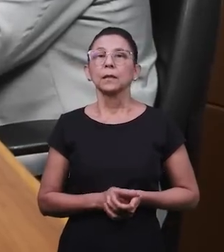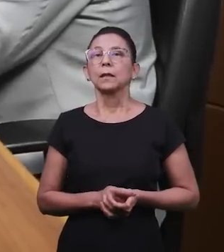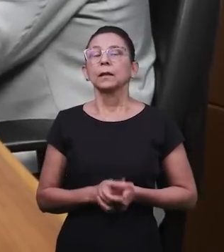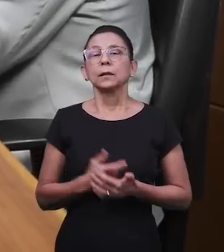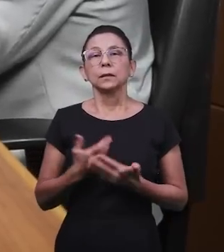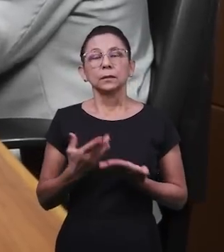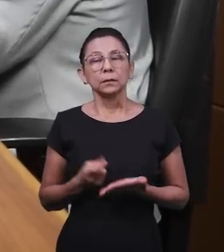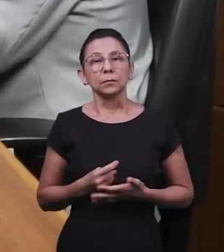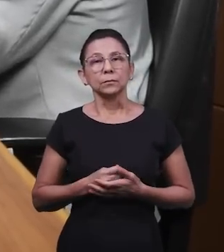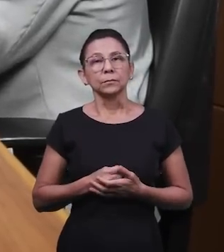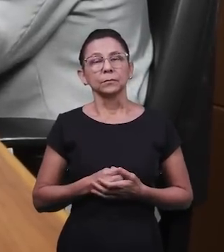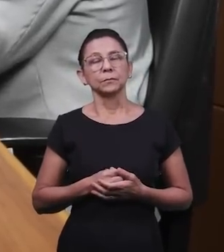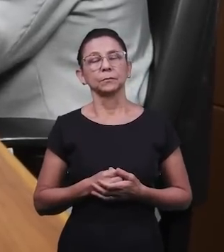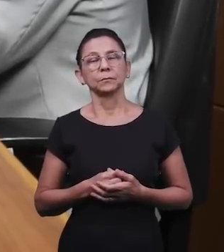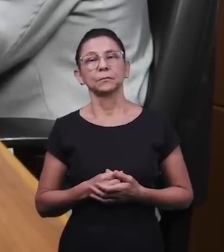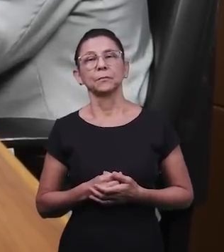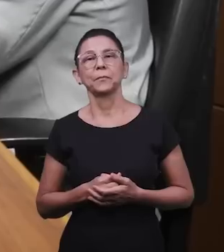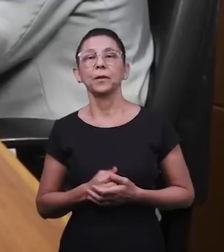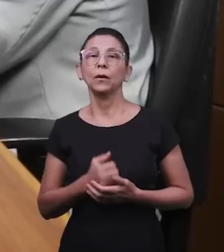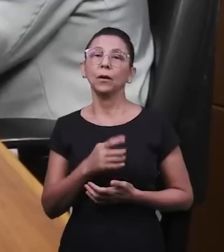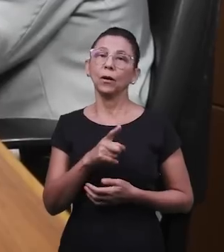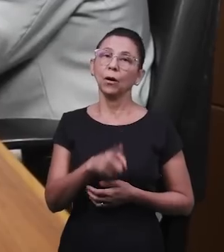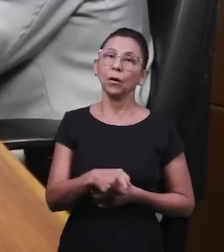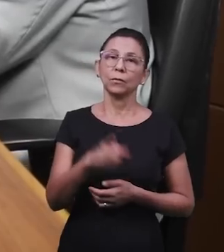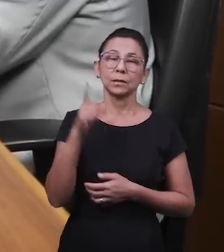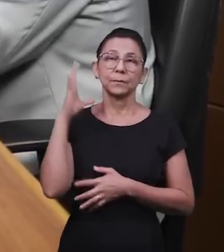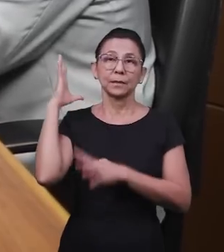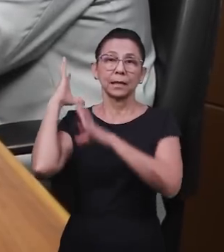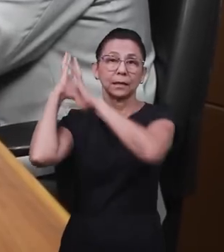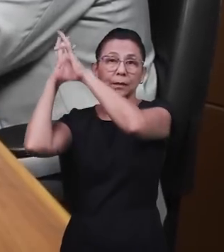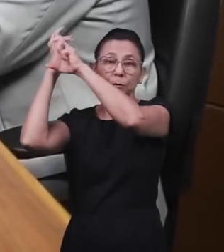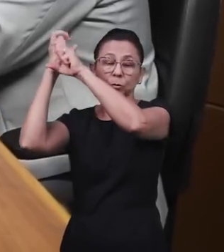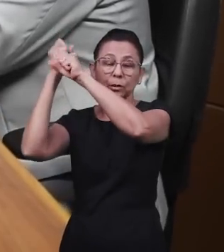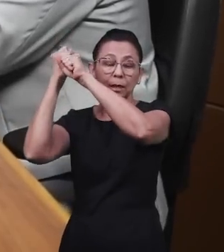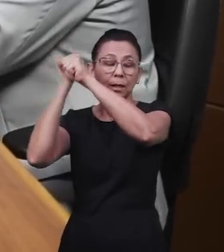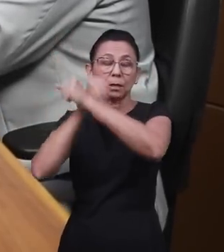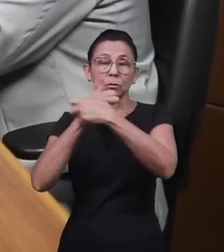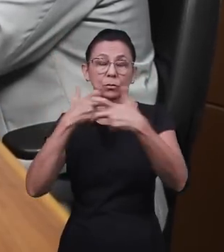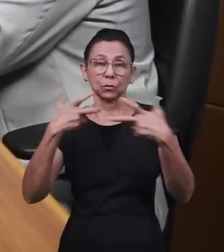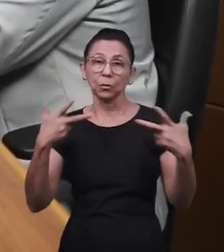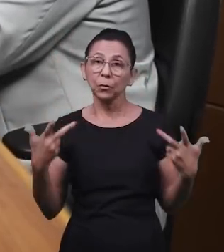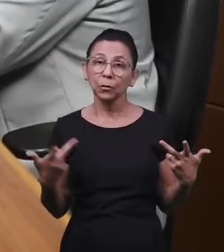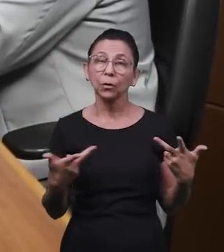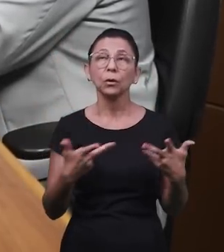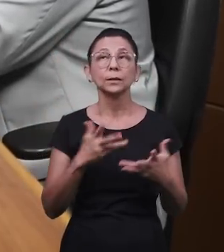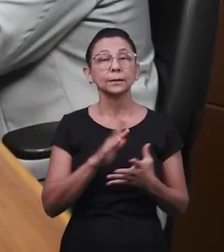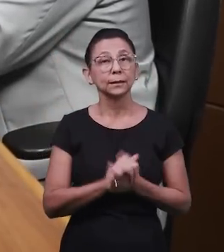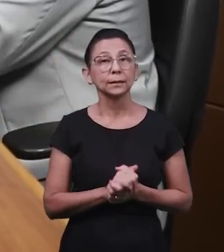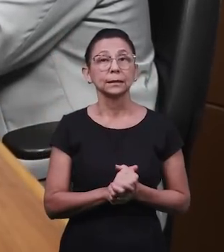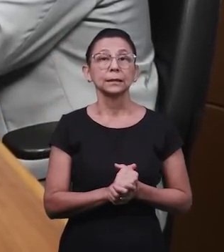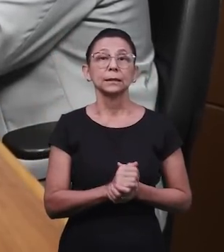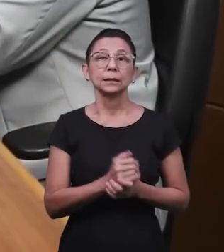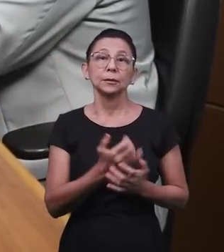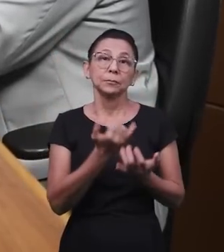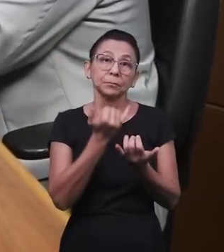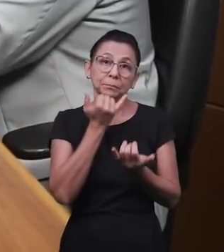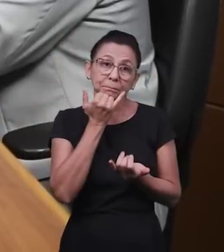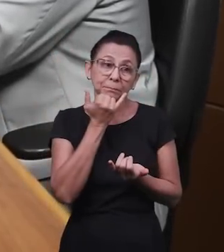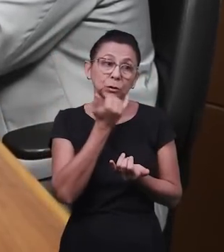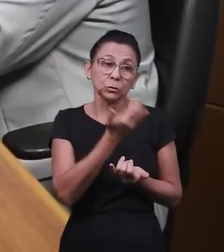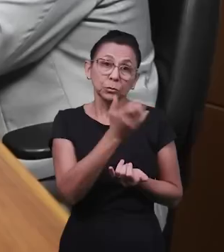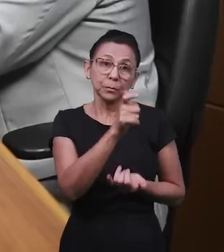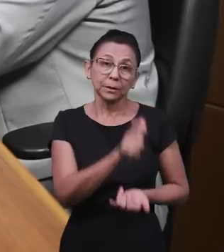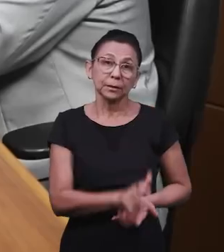lembrar. Volta a sua memória aí e lembra. Agora, a confissão é fundamental. Então, isso aí nós estamos